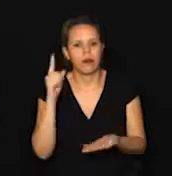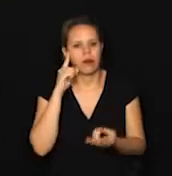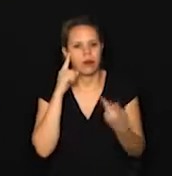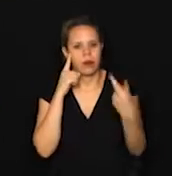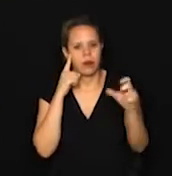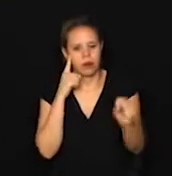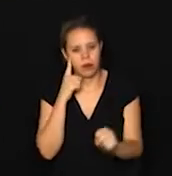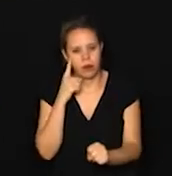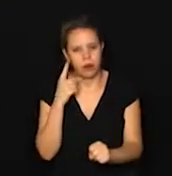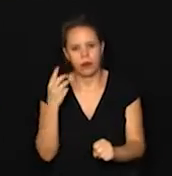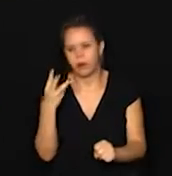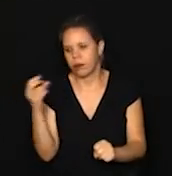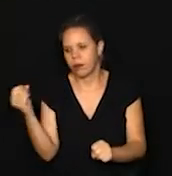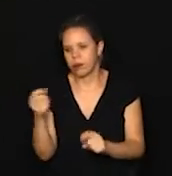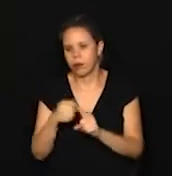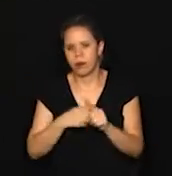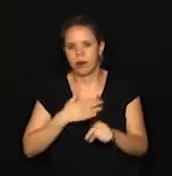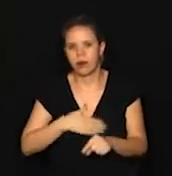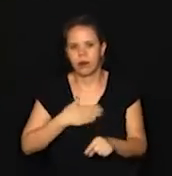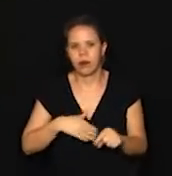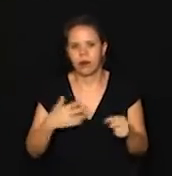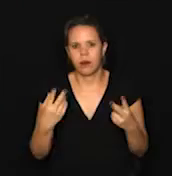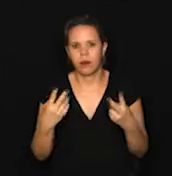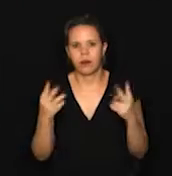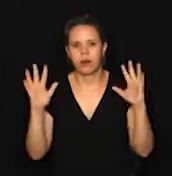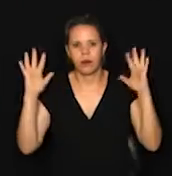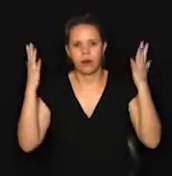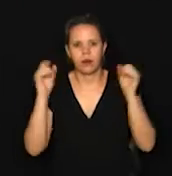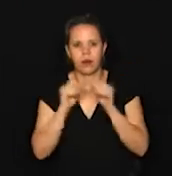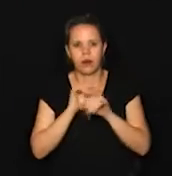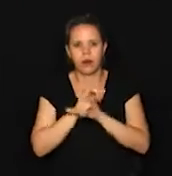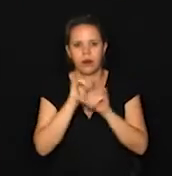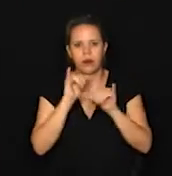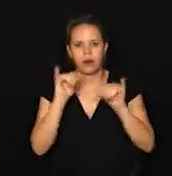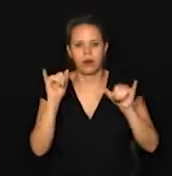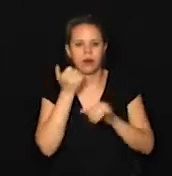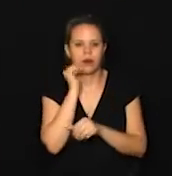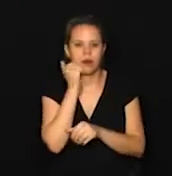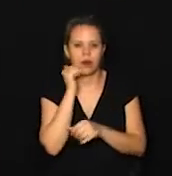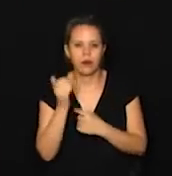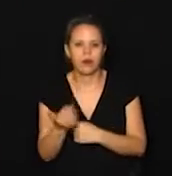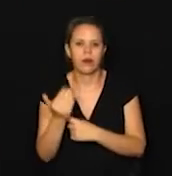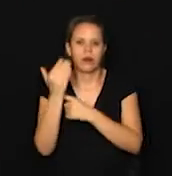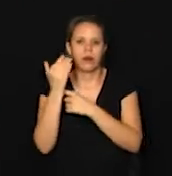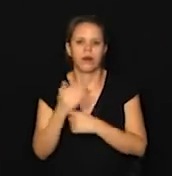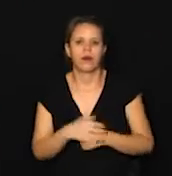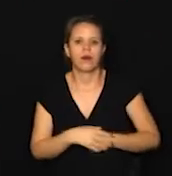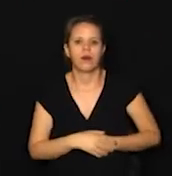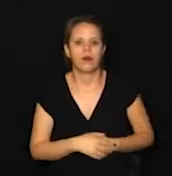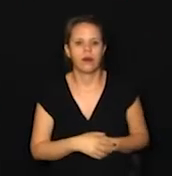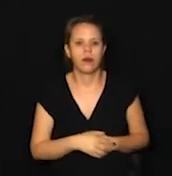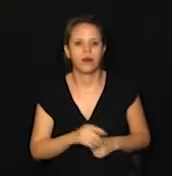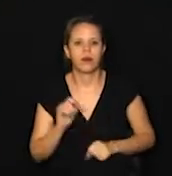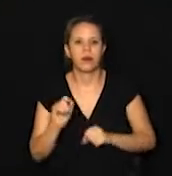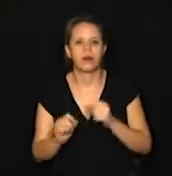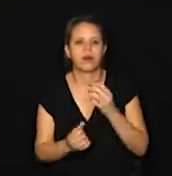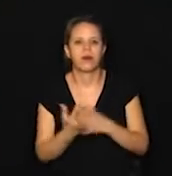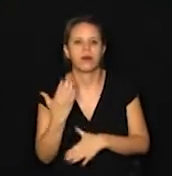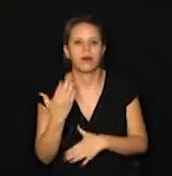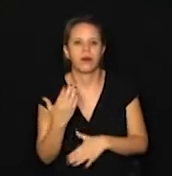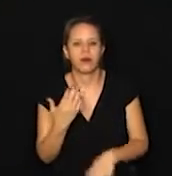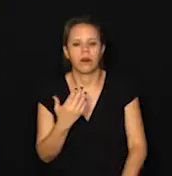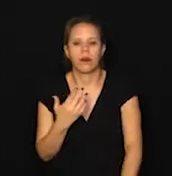a 30 de agosto, 2 eventos voltados à divulgação da ciência e da tecnologia, que acontece